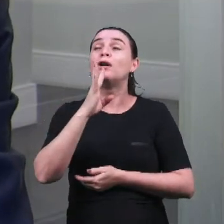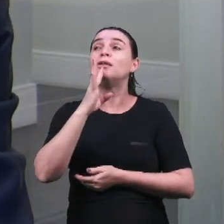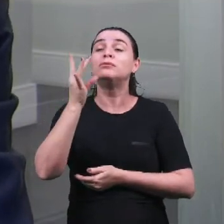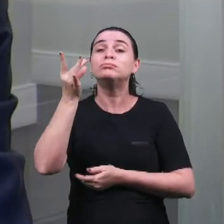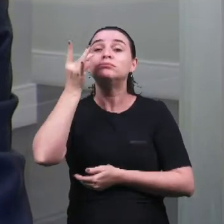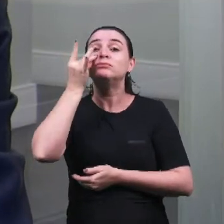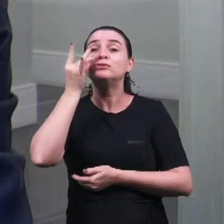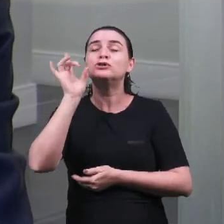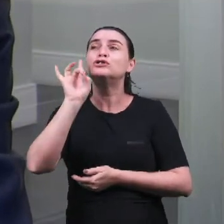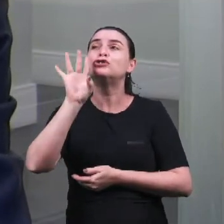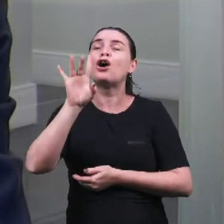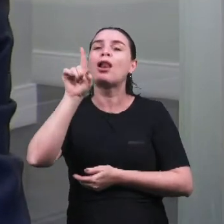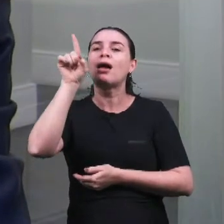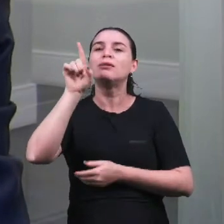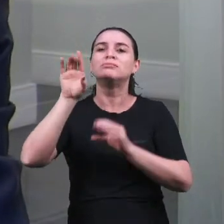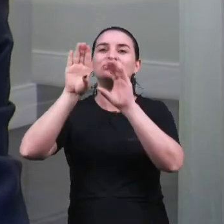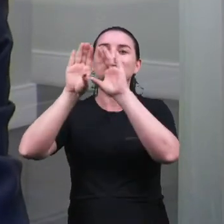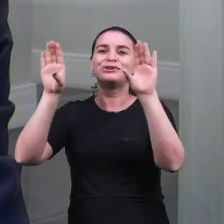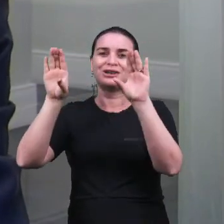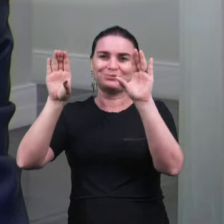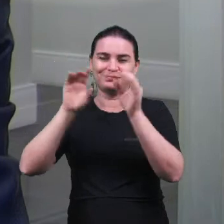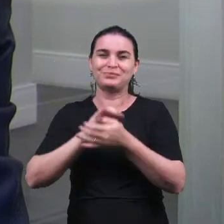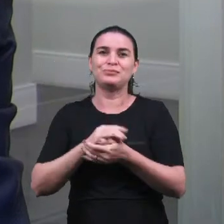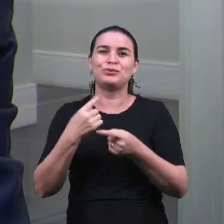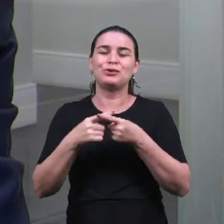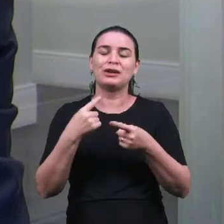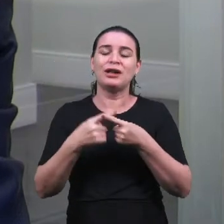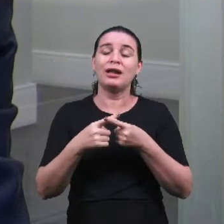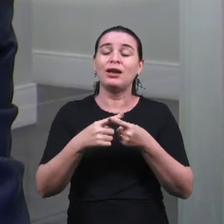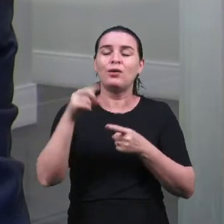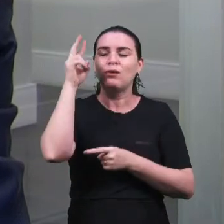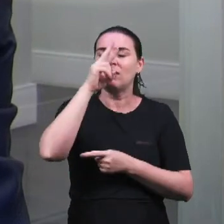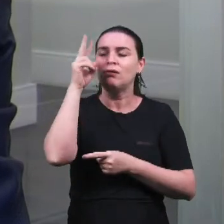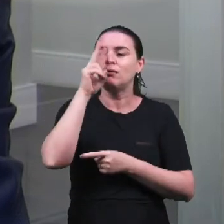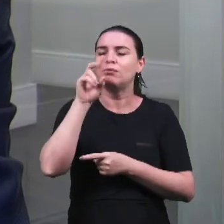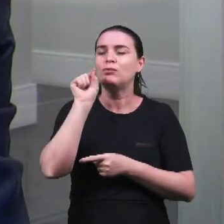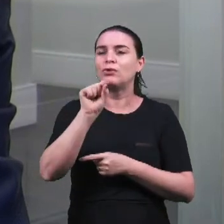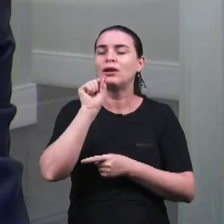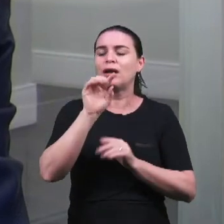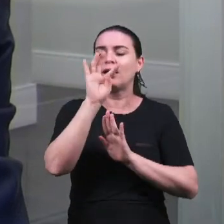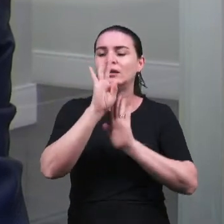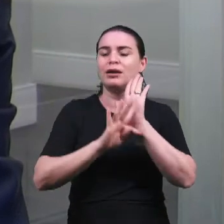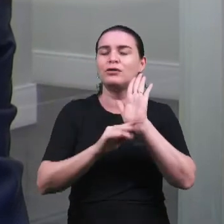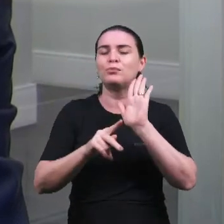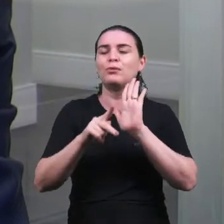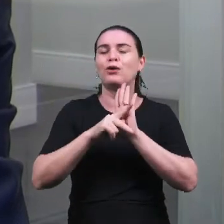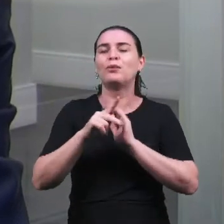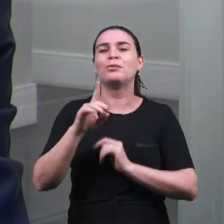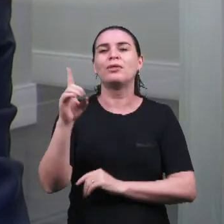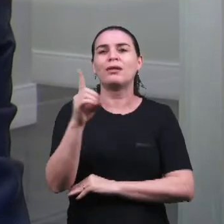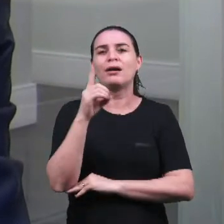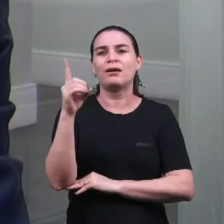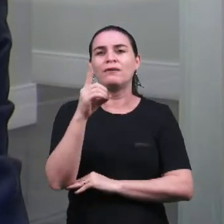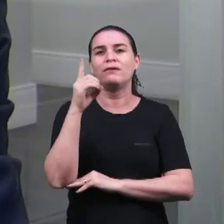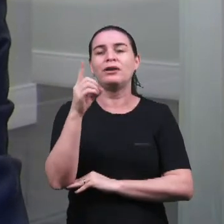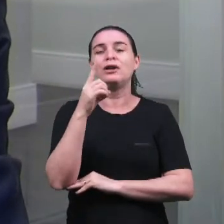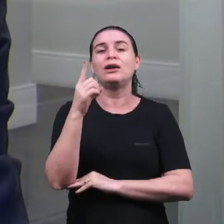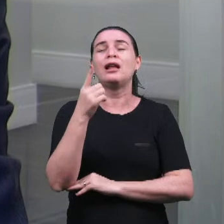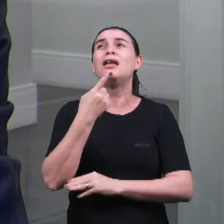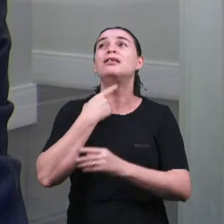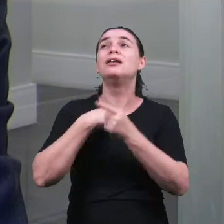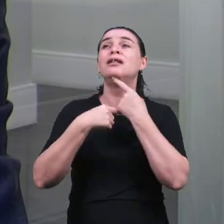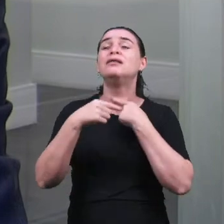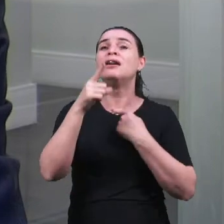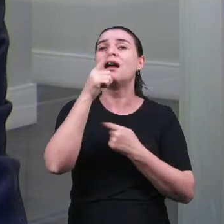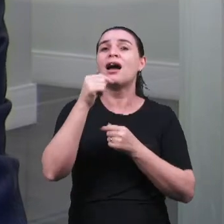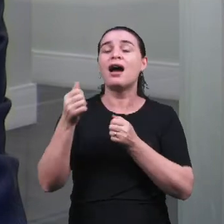né? Eu me lembro sempre quando falo sobre isso, Kleber, daquele texto de Davi, quando ele deseja as